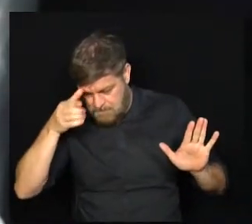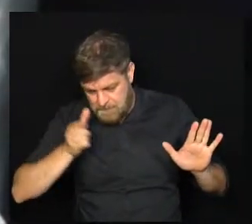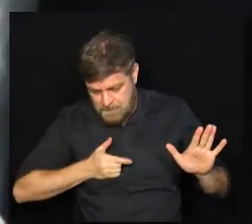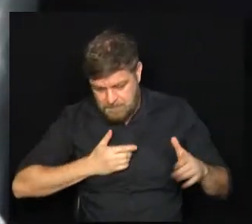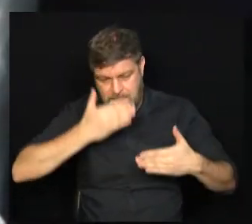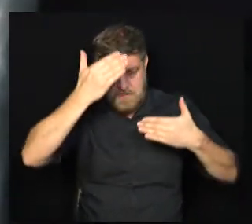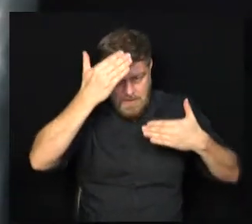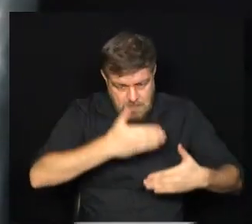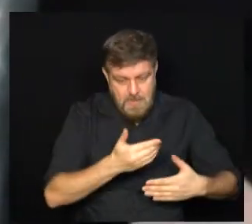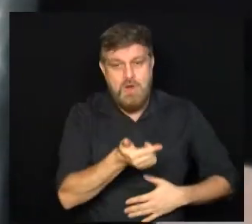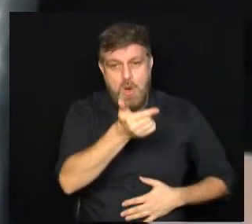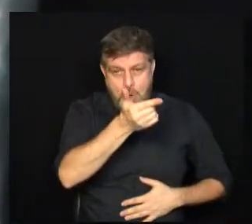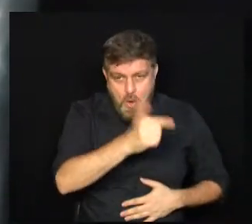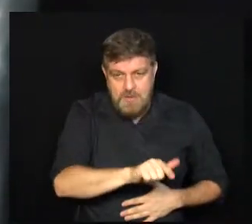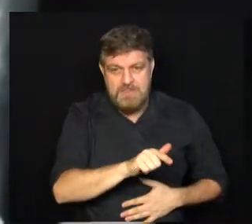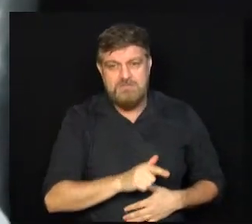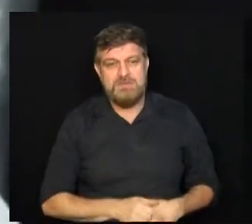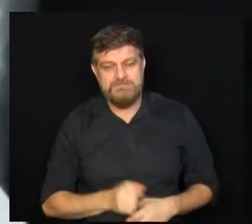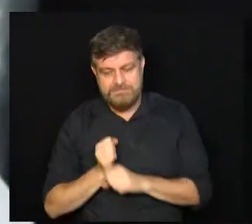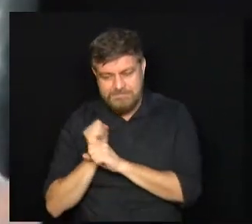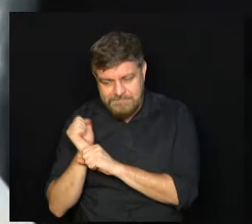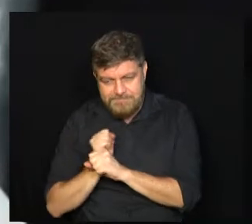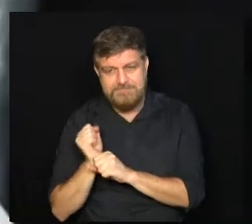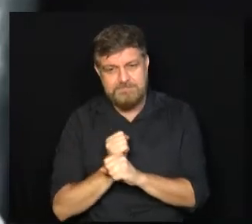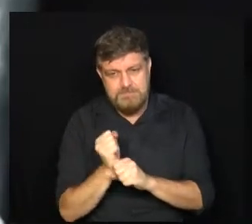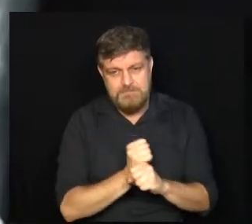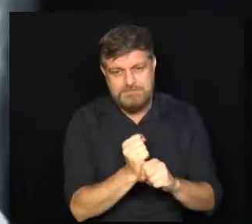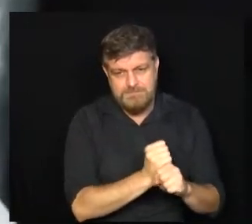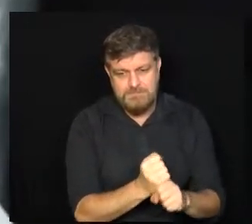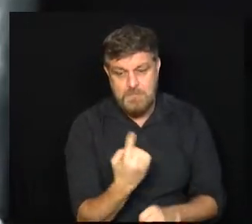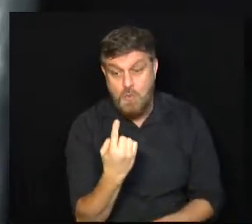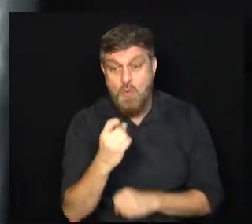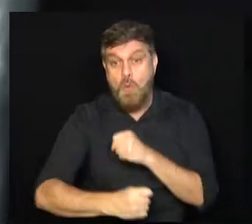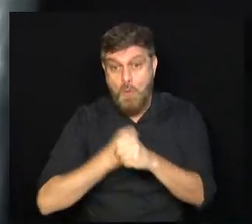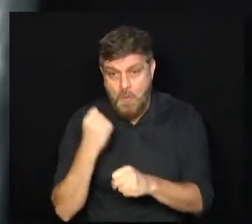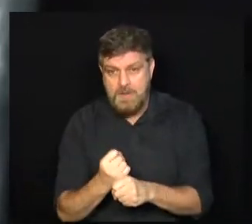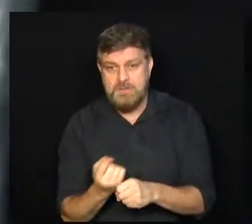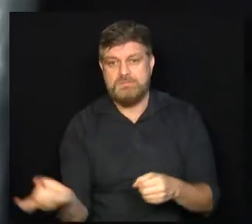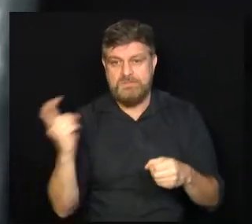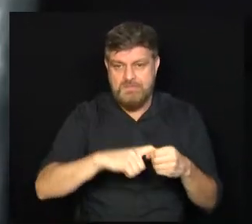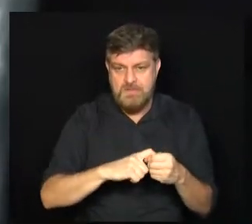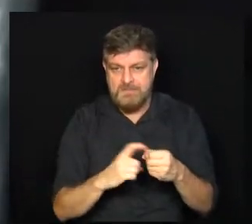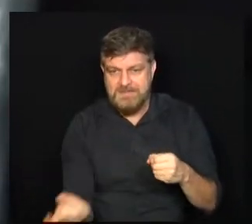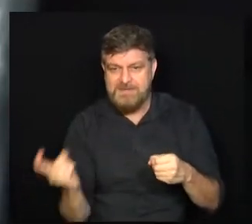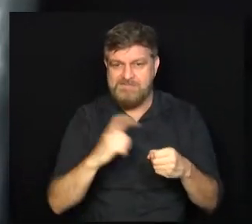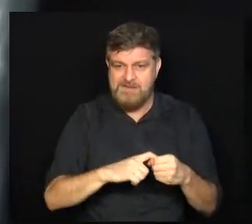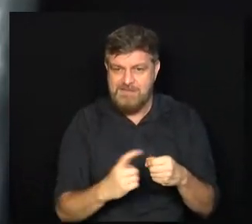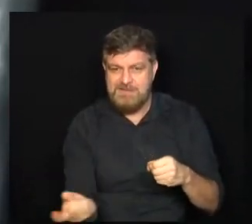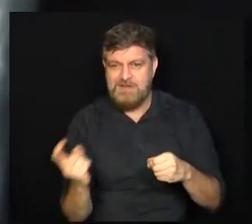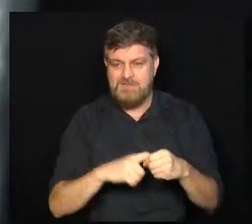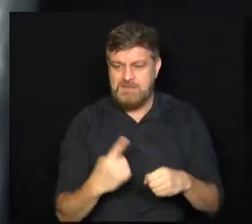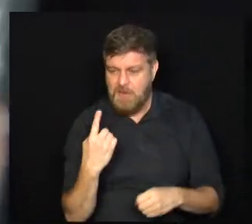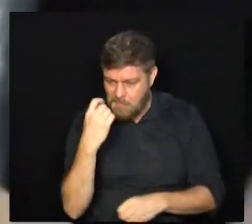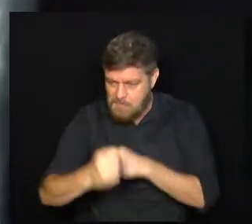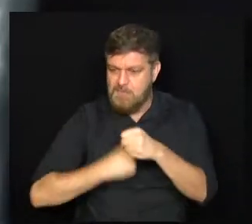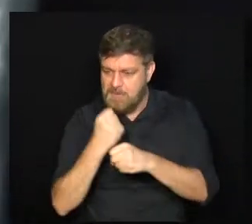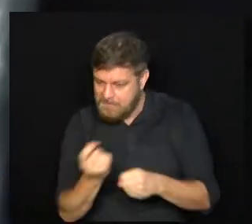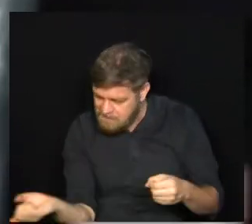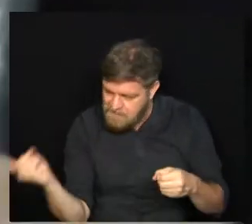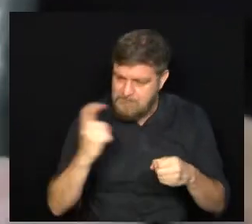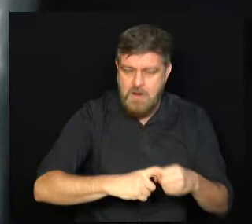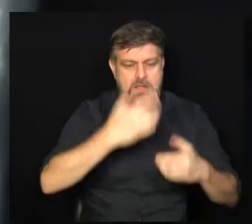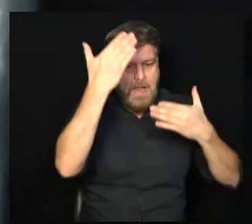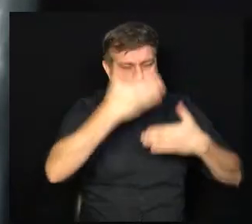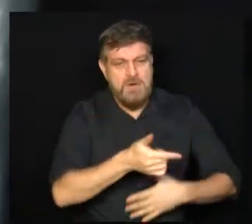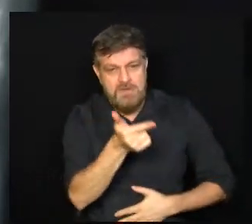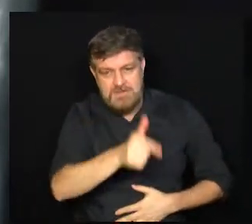obter uma certificação que vale por mais um ano. Então, essa é a vida de tripulante, não é? Sempre sorrindo,